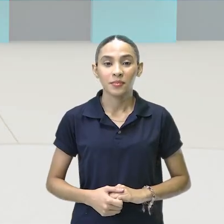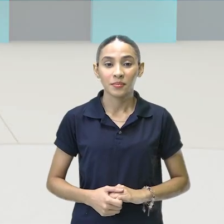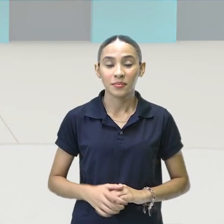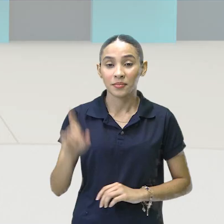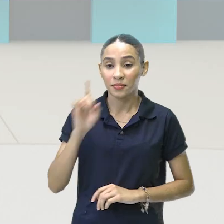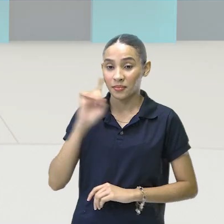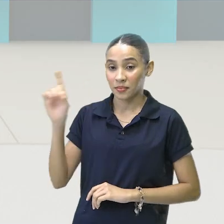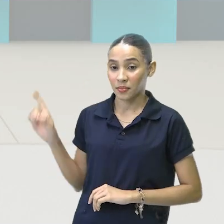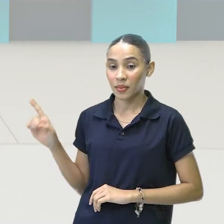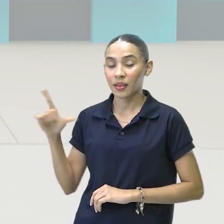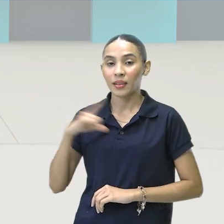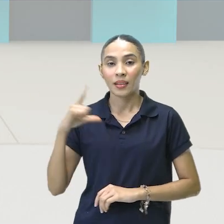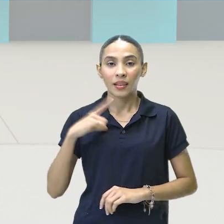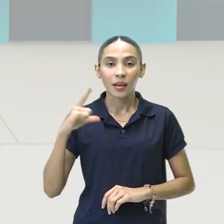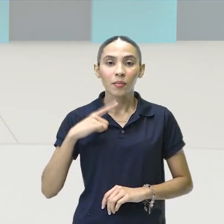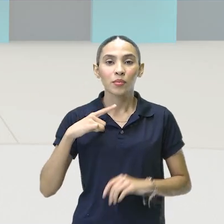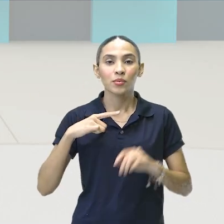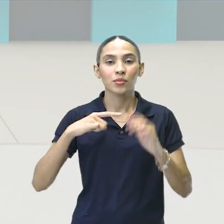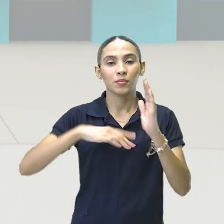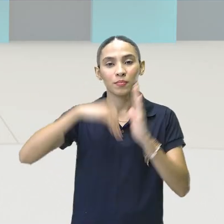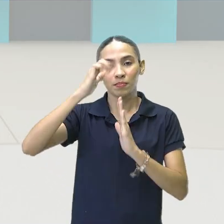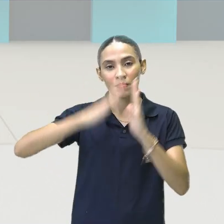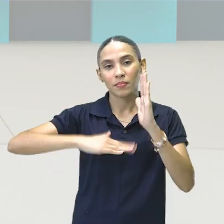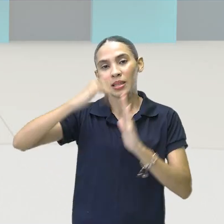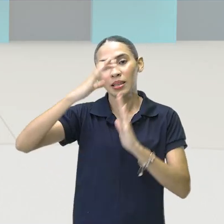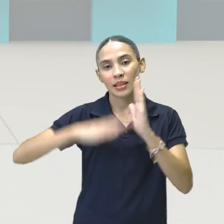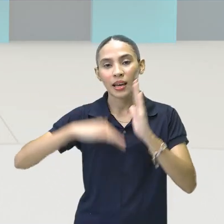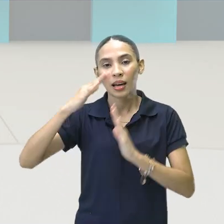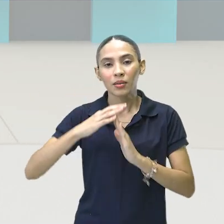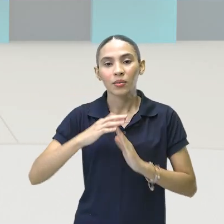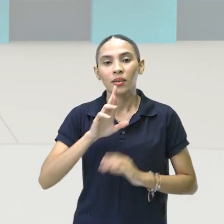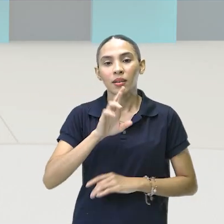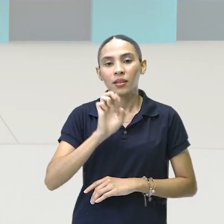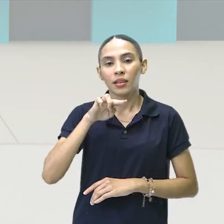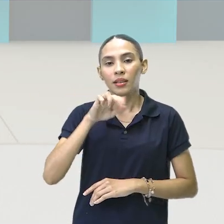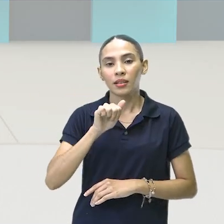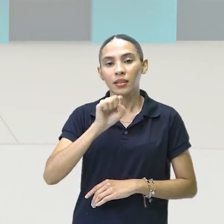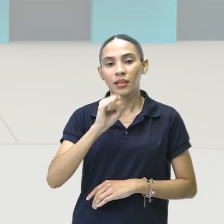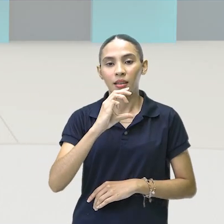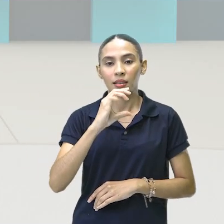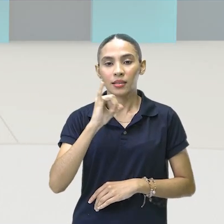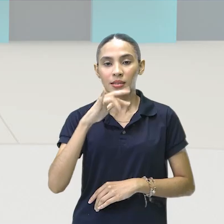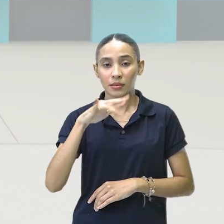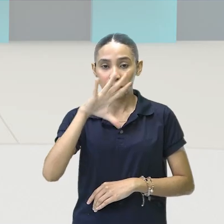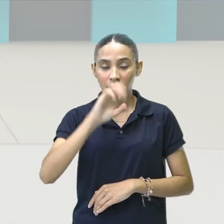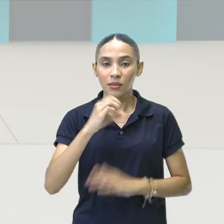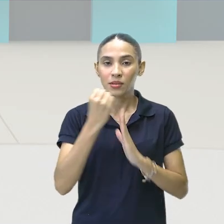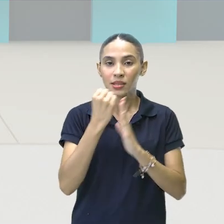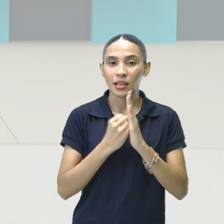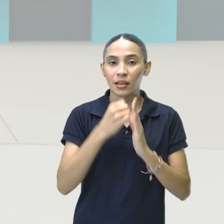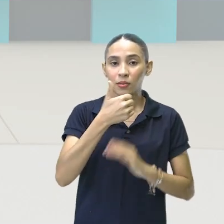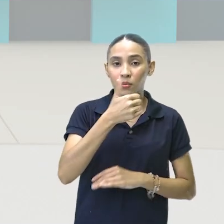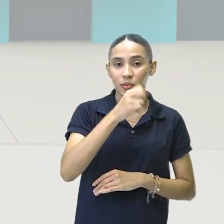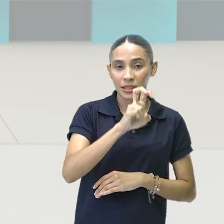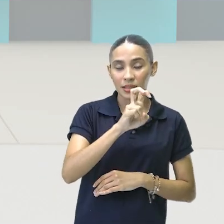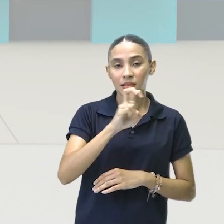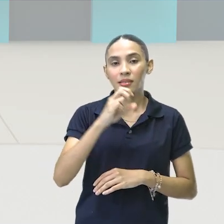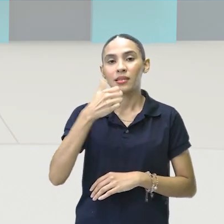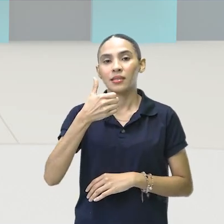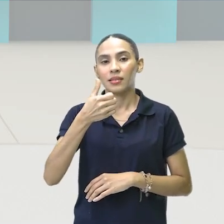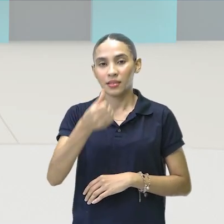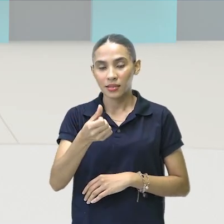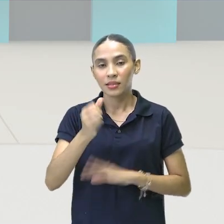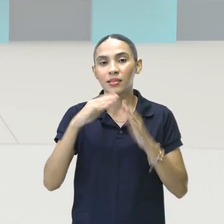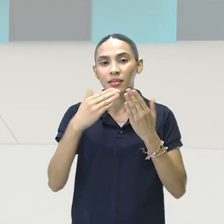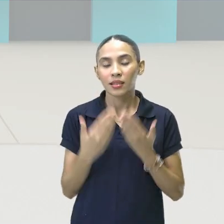Aqui nós temos o quadro da Mona Lisa, que foi pintado no Renascimento, no século XV e XVI. Então,